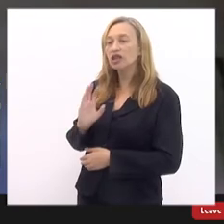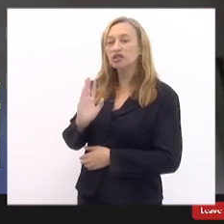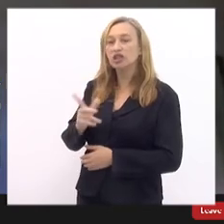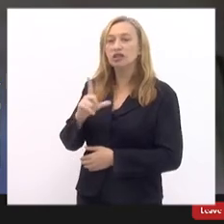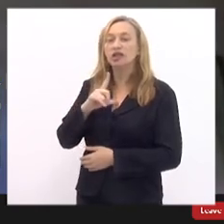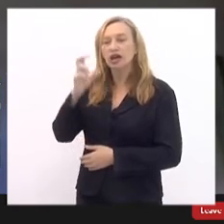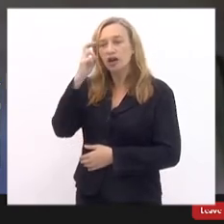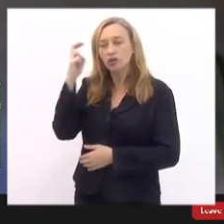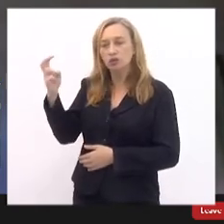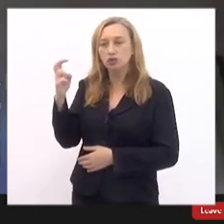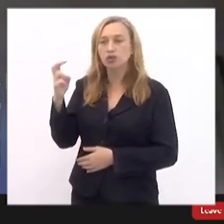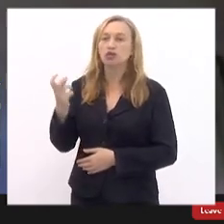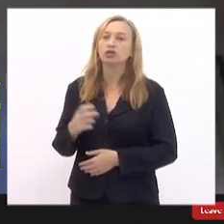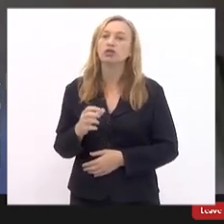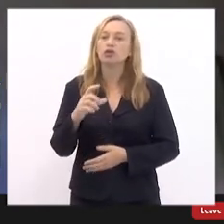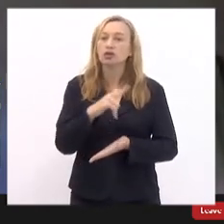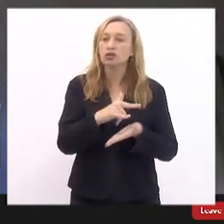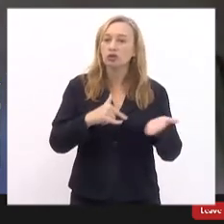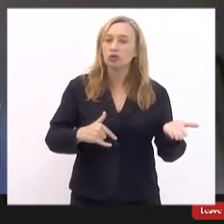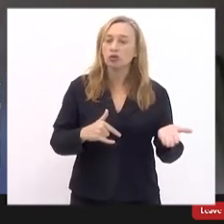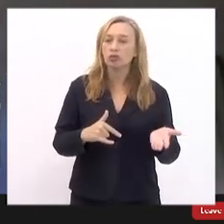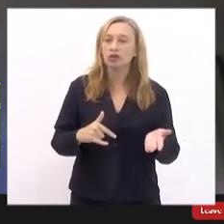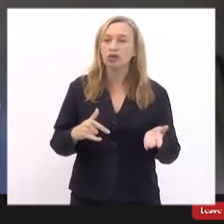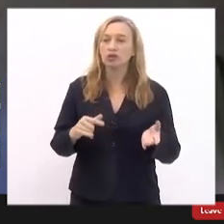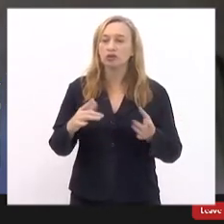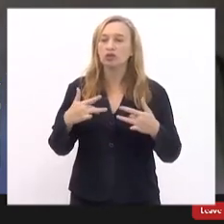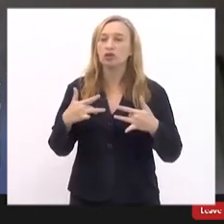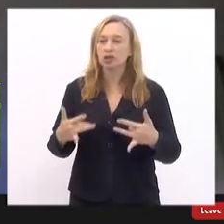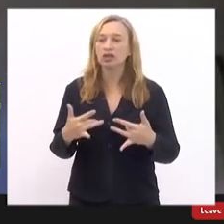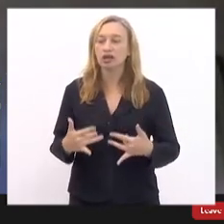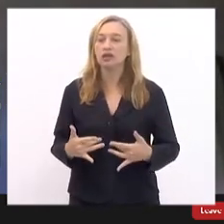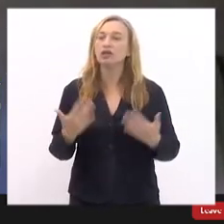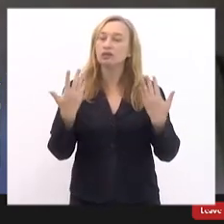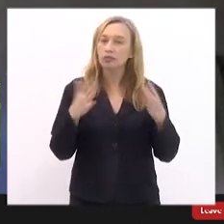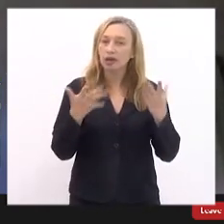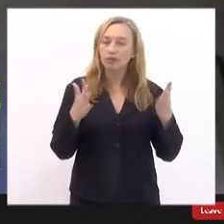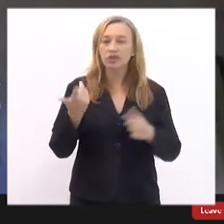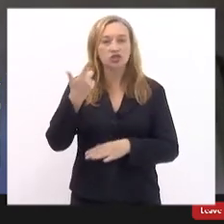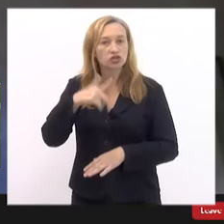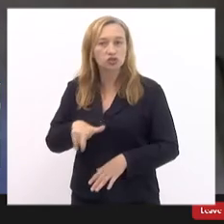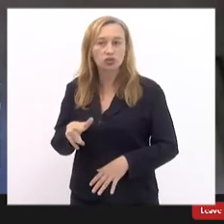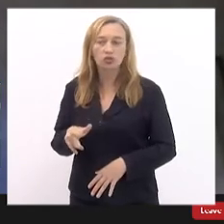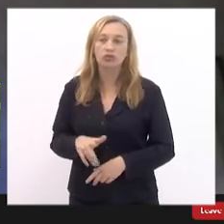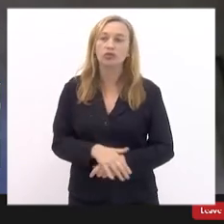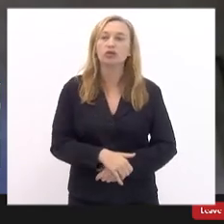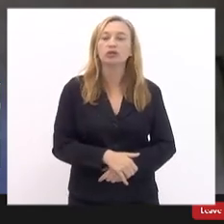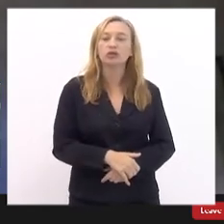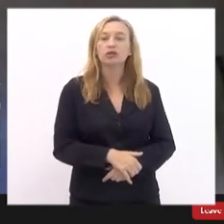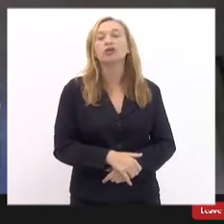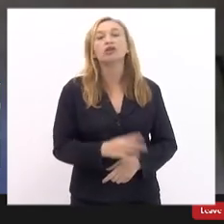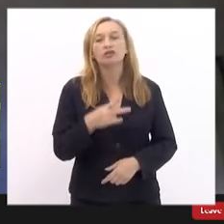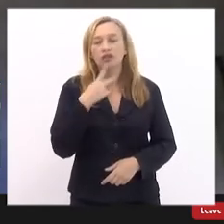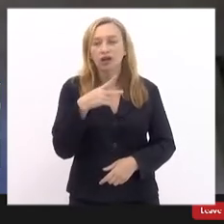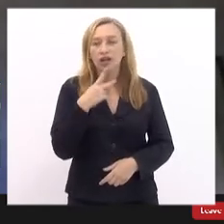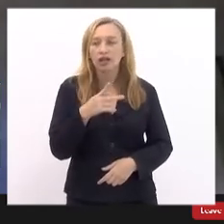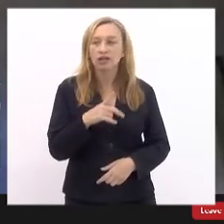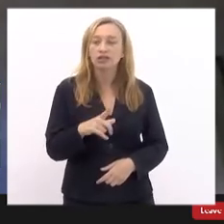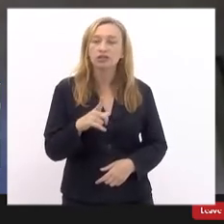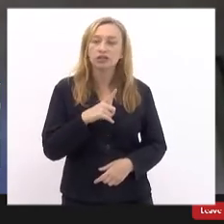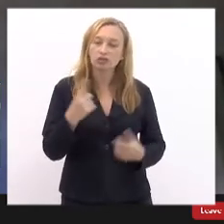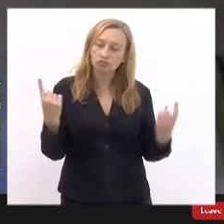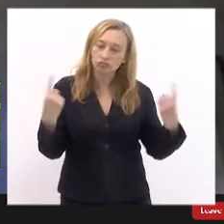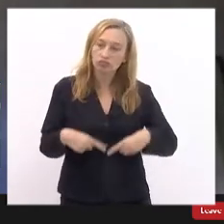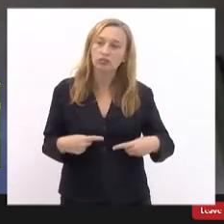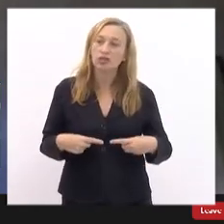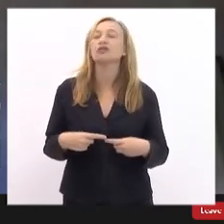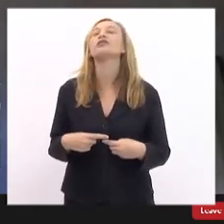cultura do aval solitário. Então, era mais uma vez aí parabenizar a frente parlamentar e dizer que então nós temos o